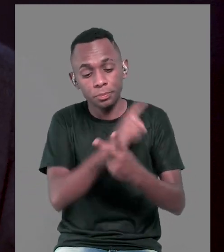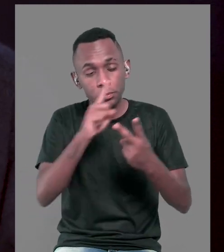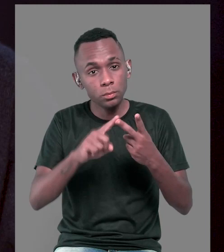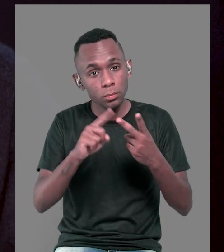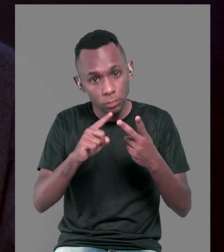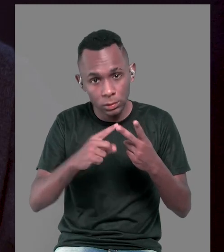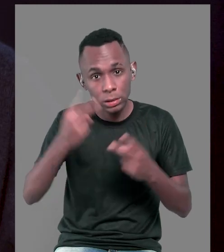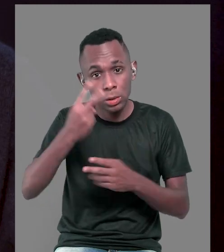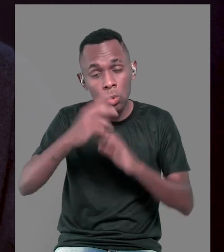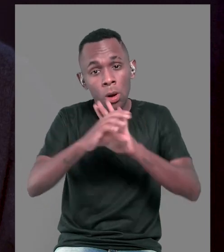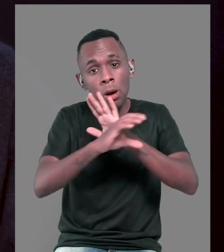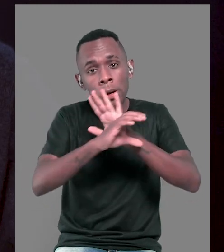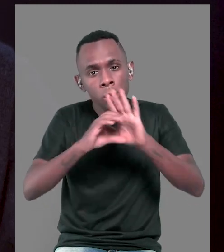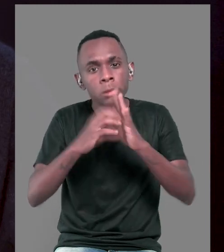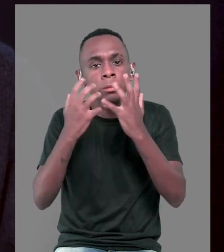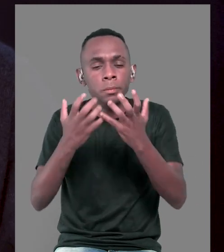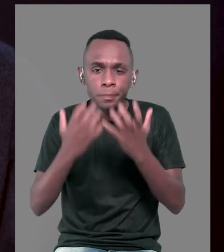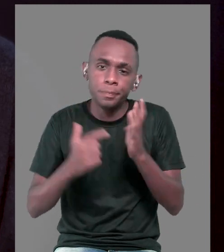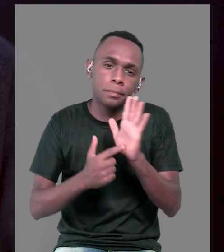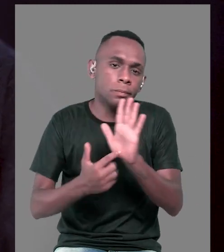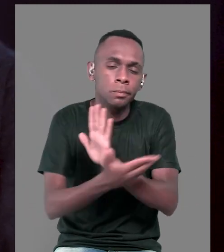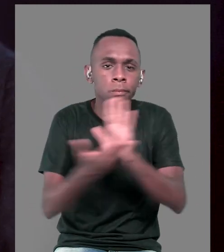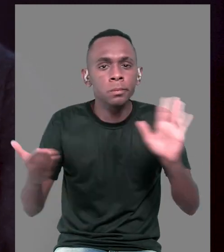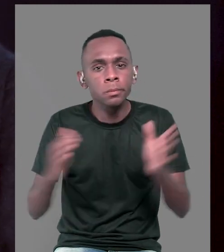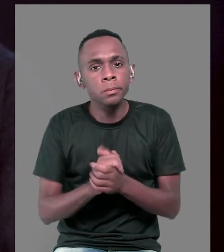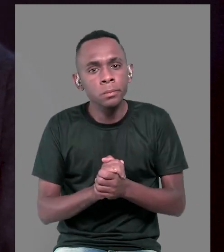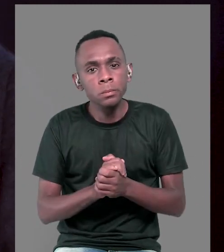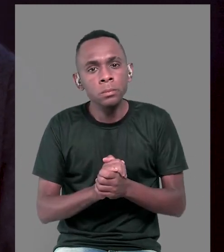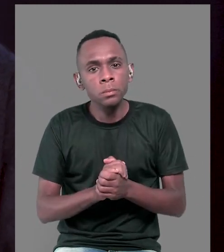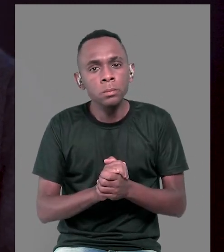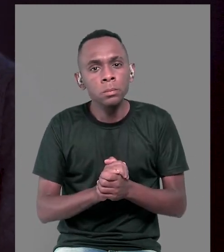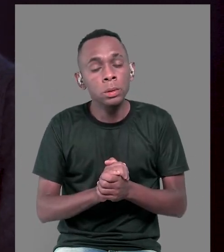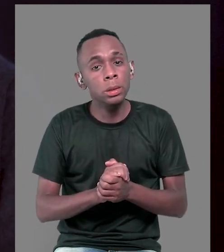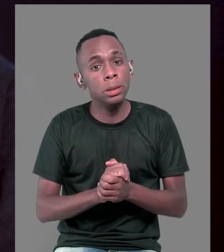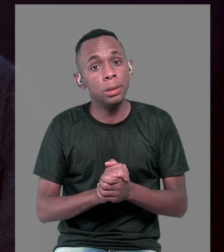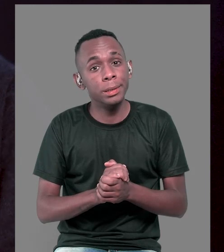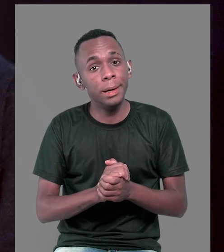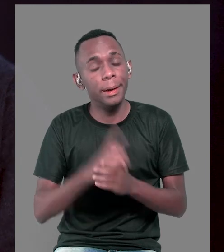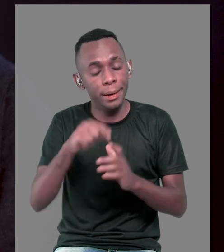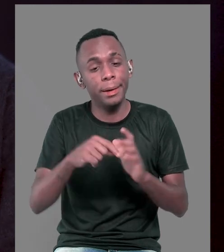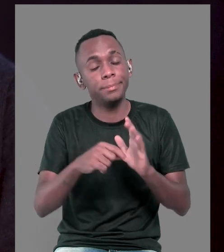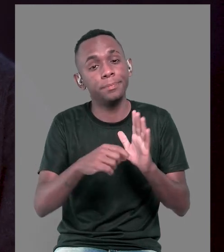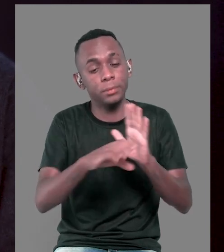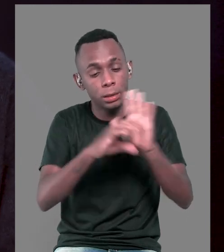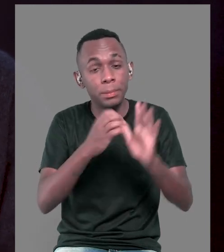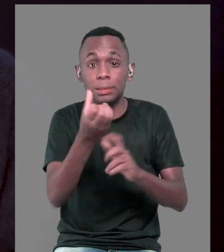capítulo do que eu quero apresentar. E não serão mais do que 6.